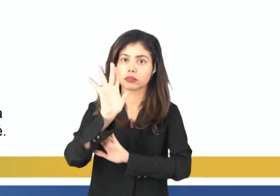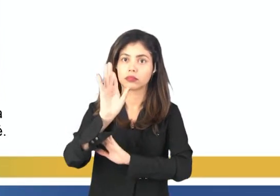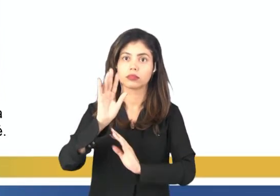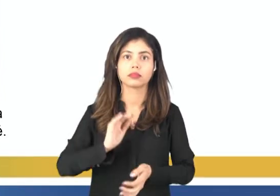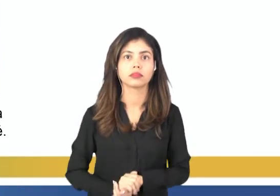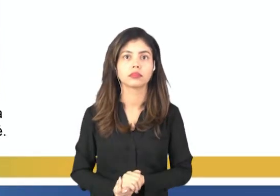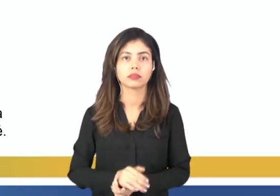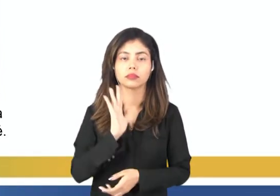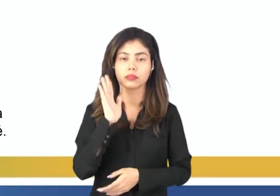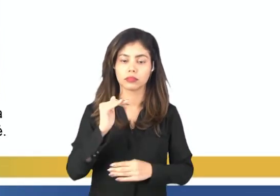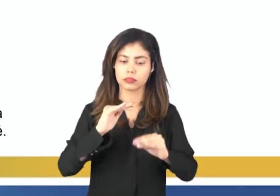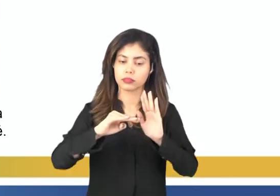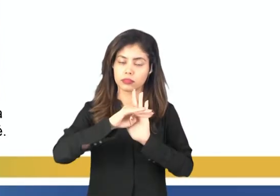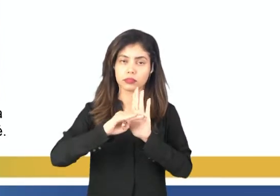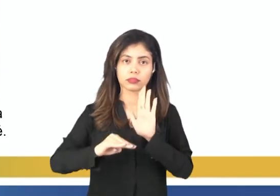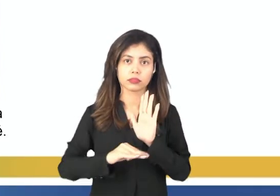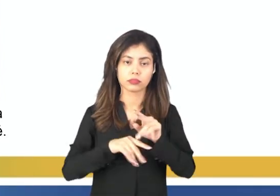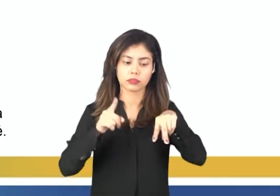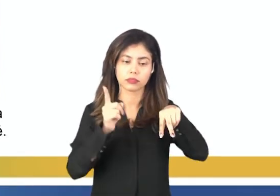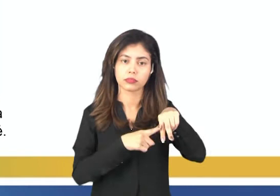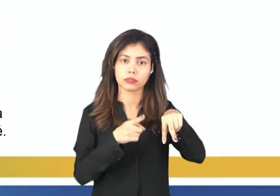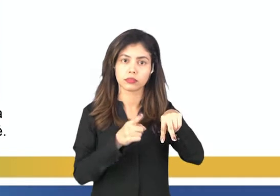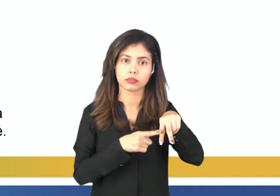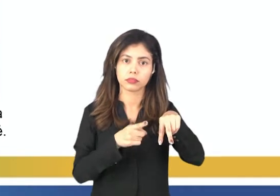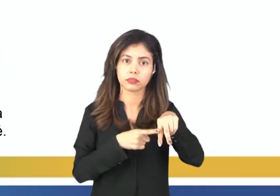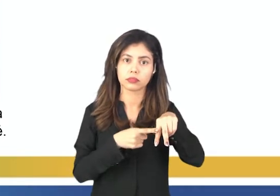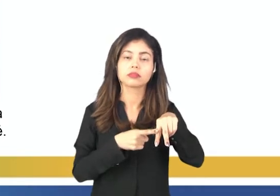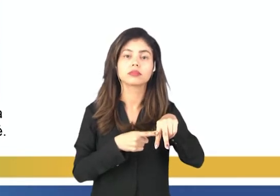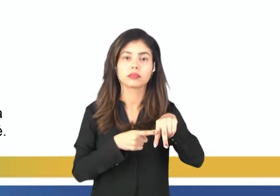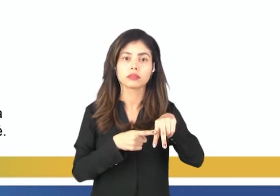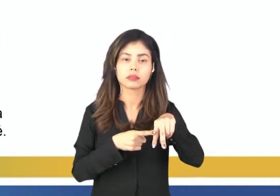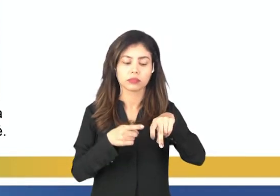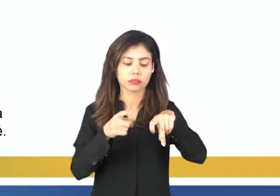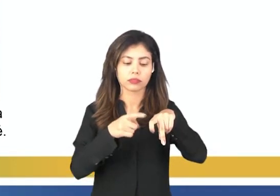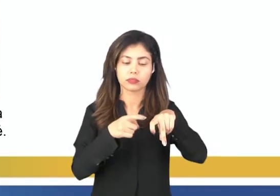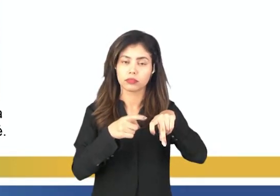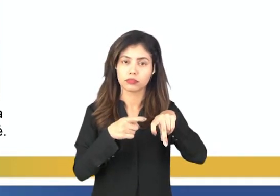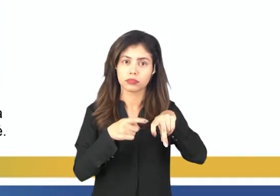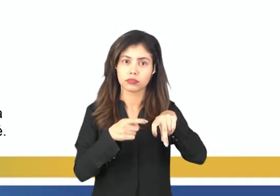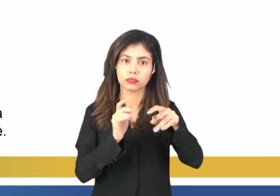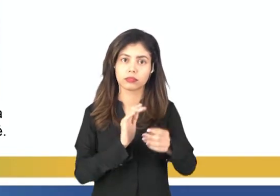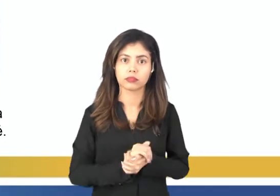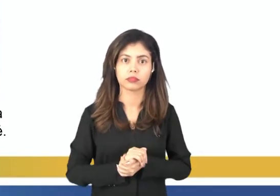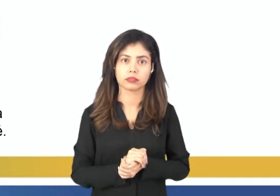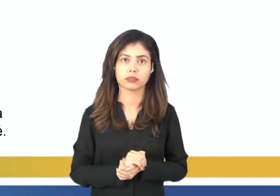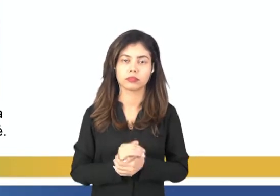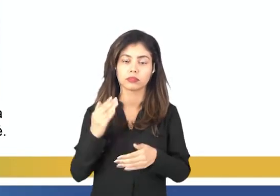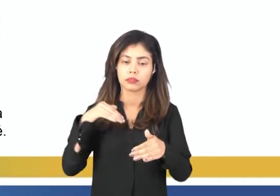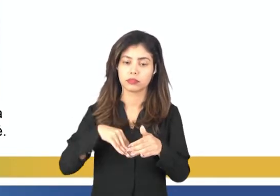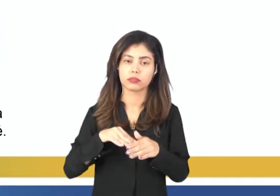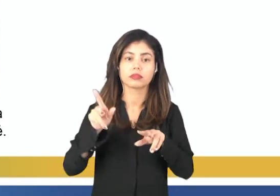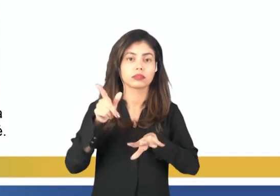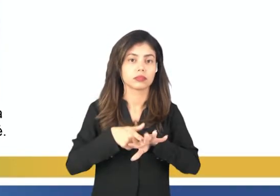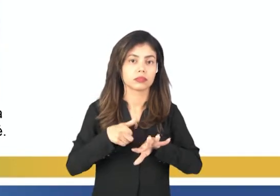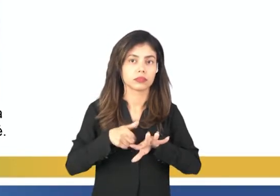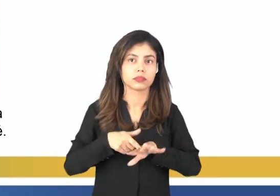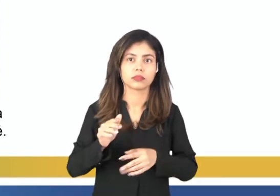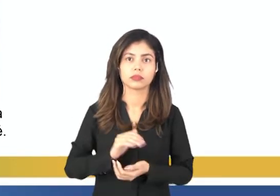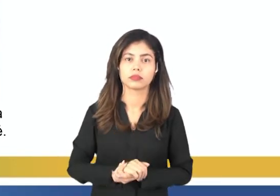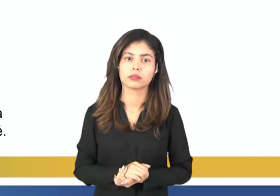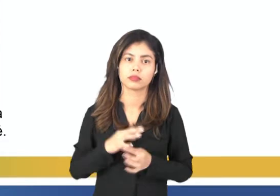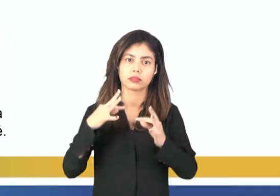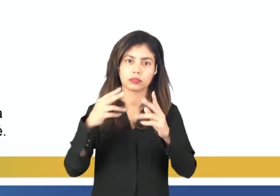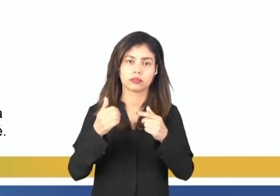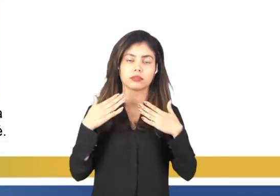já nos inferiores a gente vai ter que são da coxa da joelho do joelho da canela da panturrilha e até os nossos pés né então